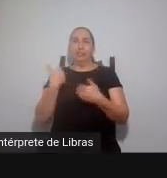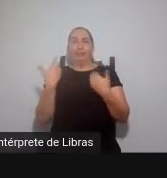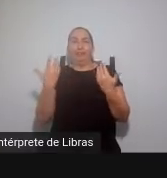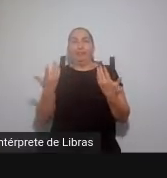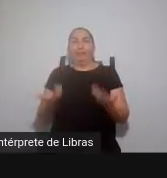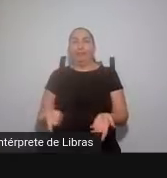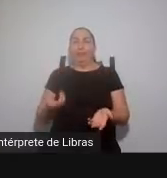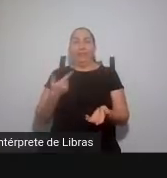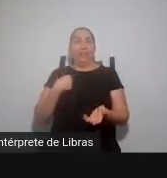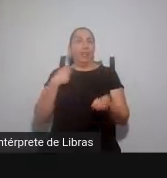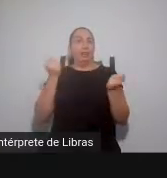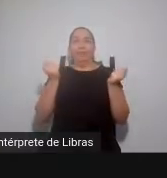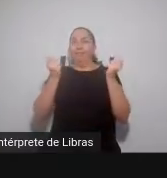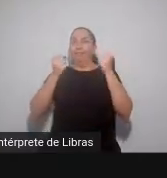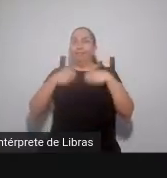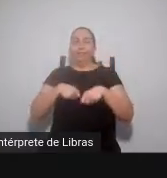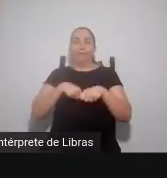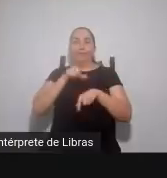dei conta.